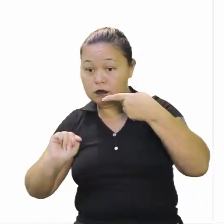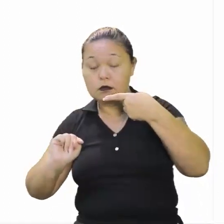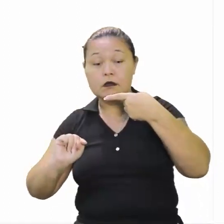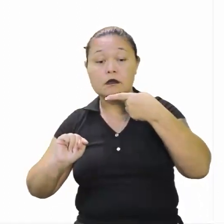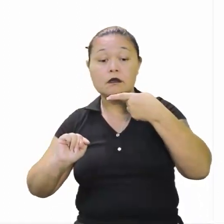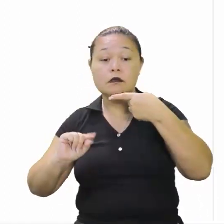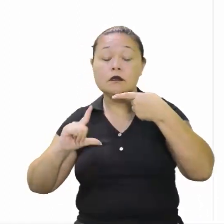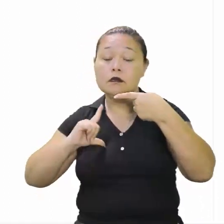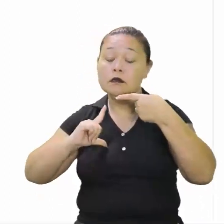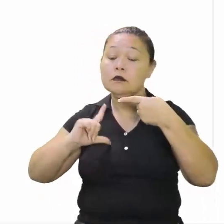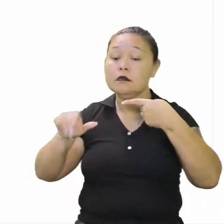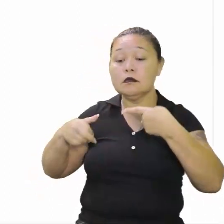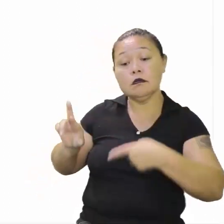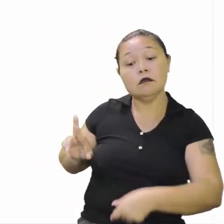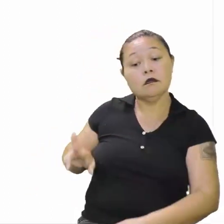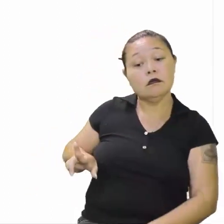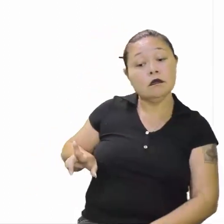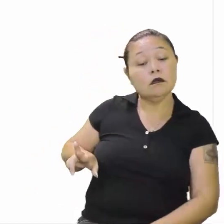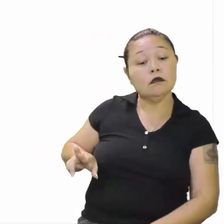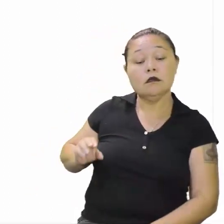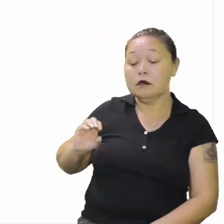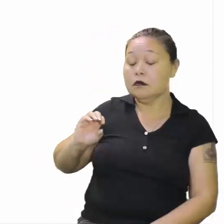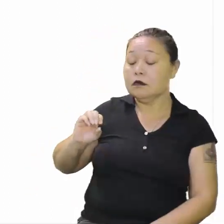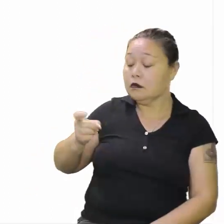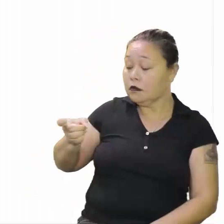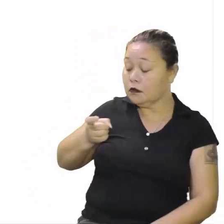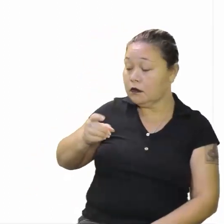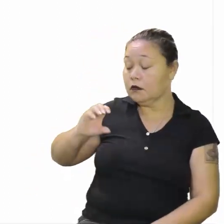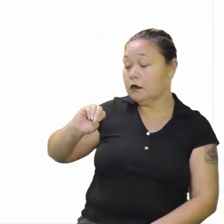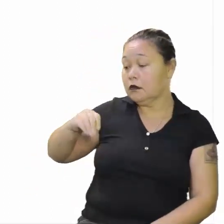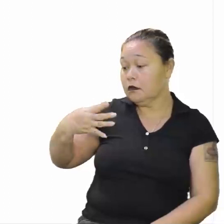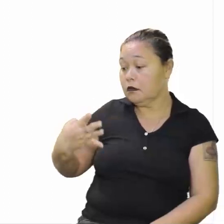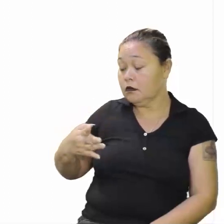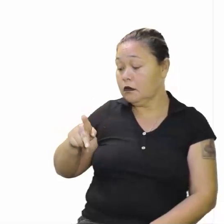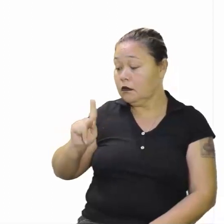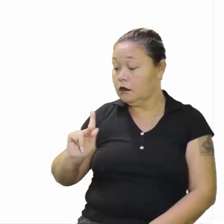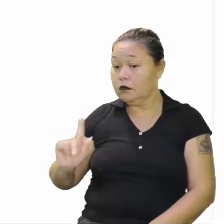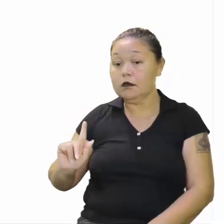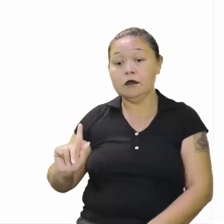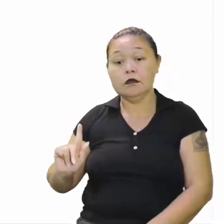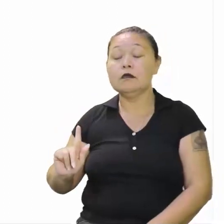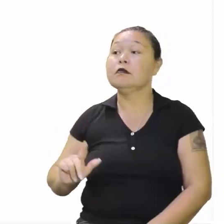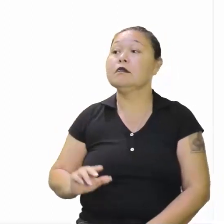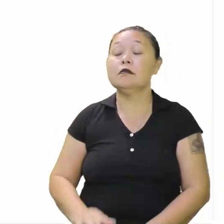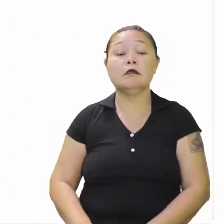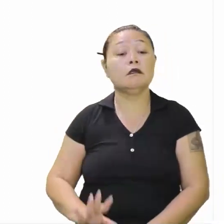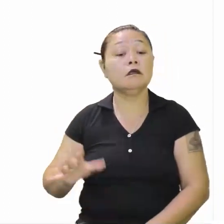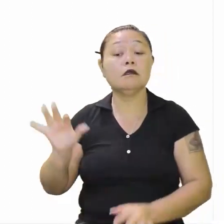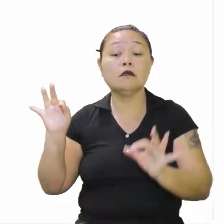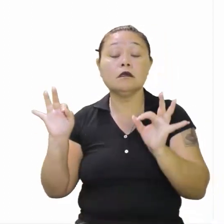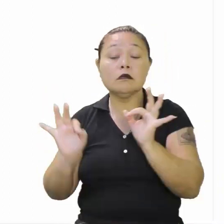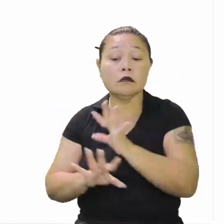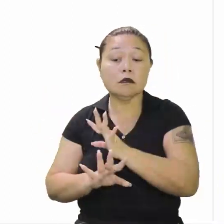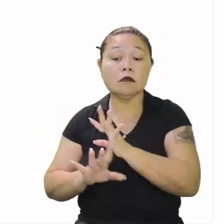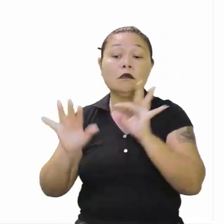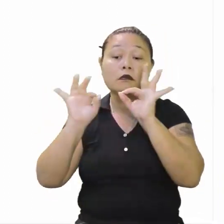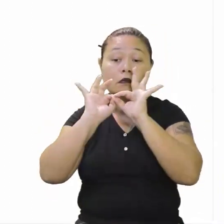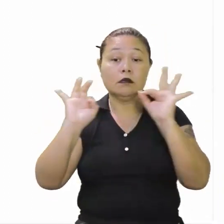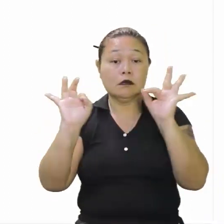nós teremos assim, ó, X 0,4 quilograma. Conclusão do